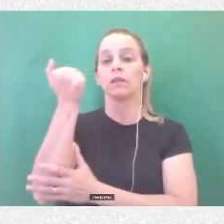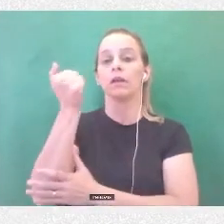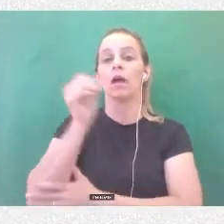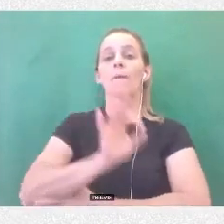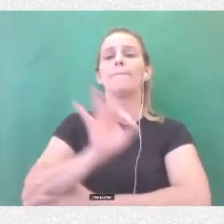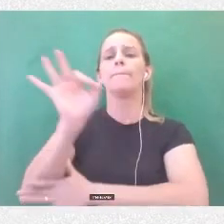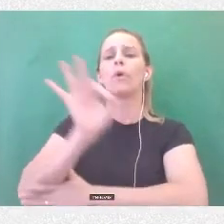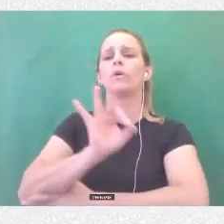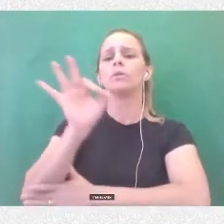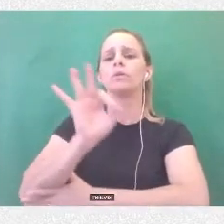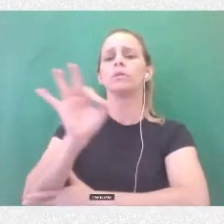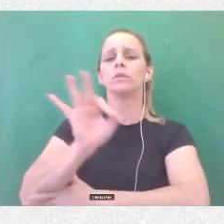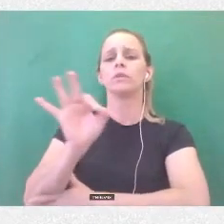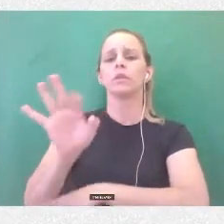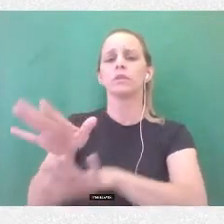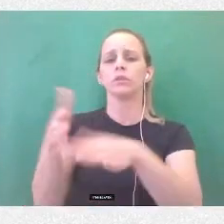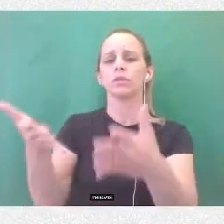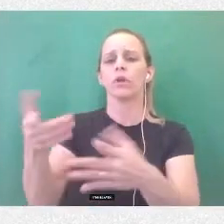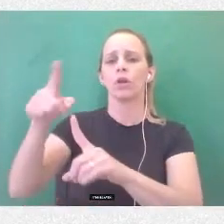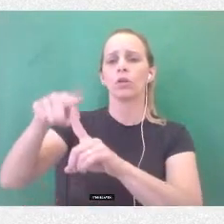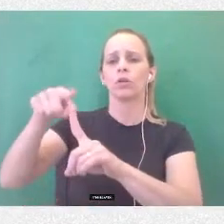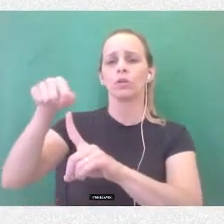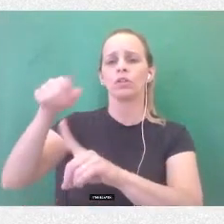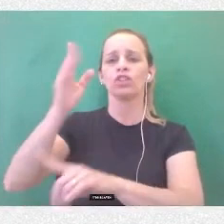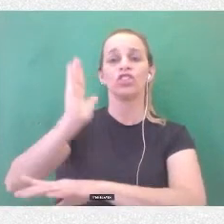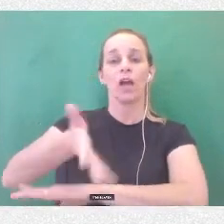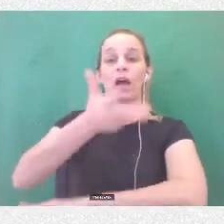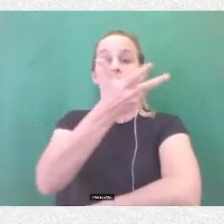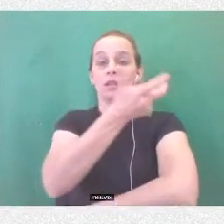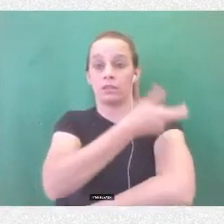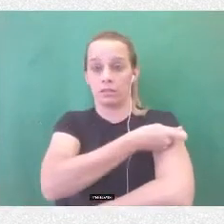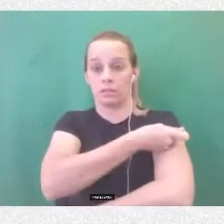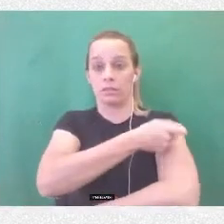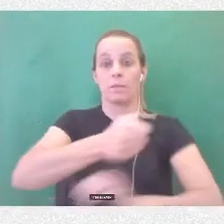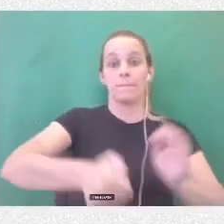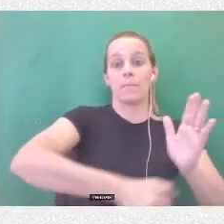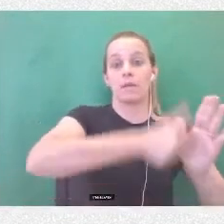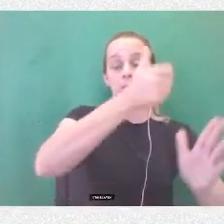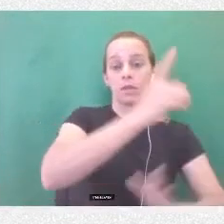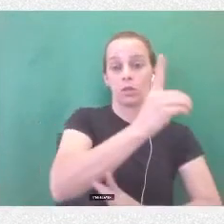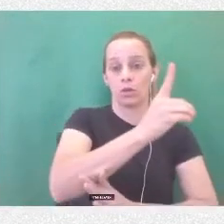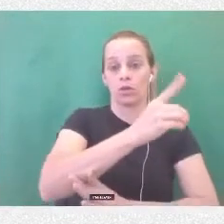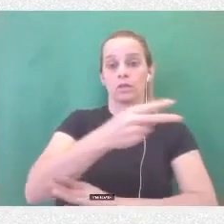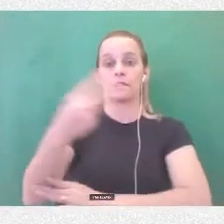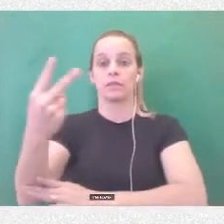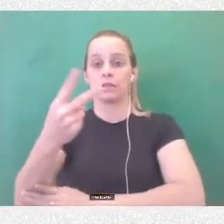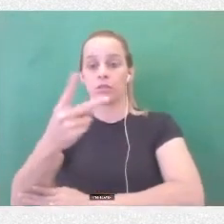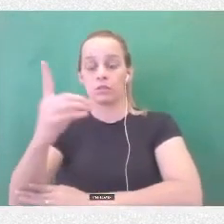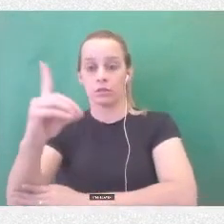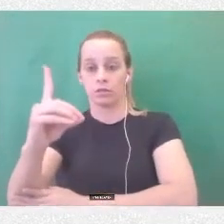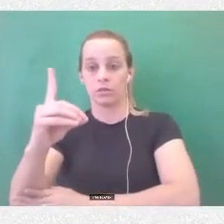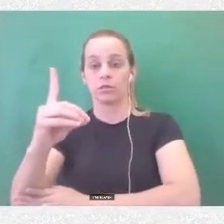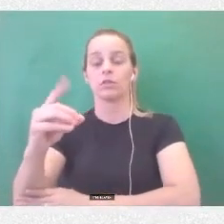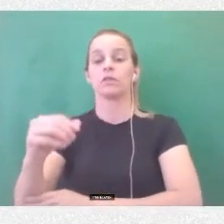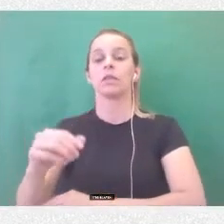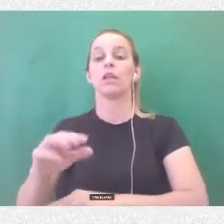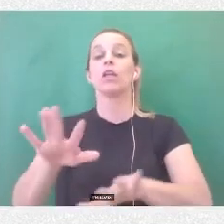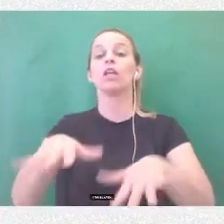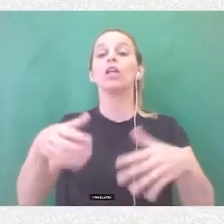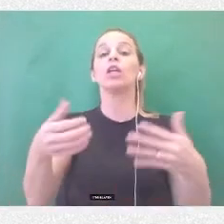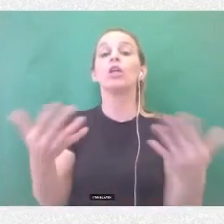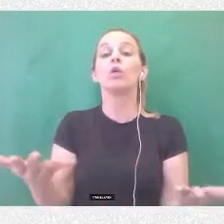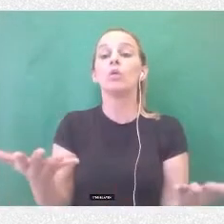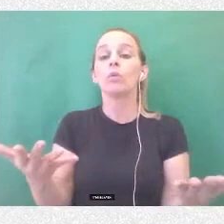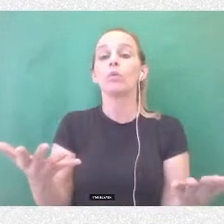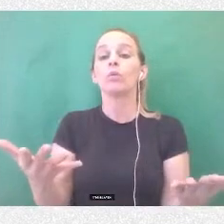porcentagem da população de Toledo já foi vacinada em primeira dose e em segunda dose e com quais